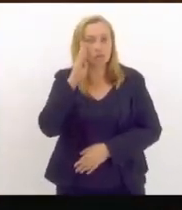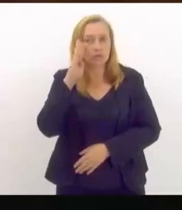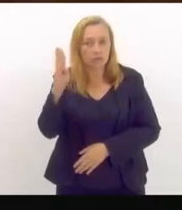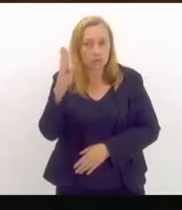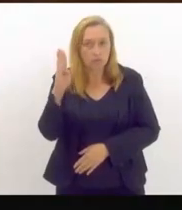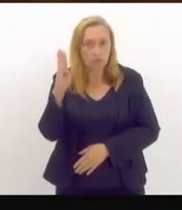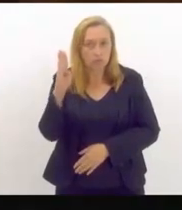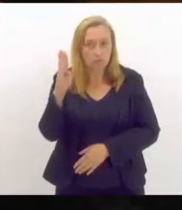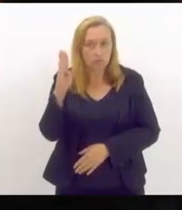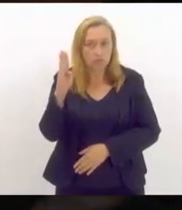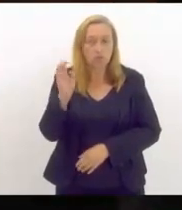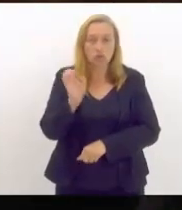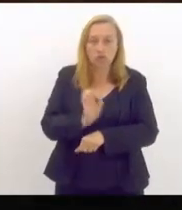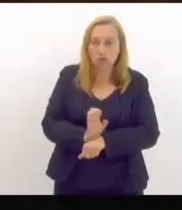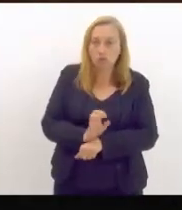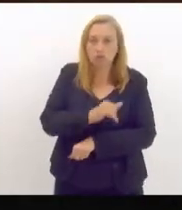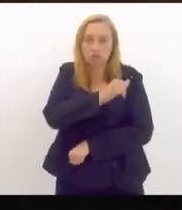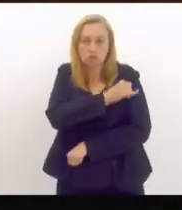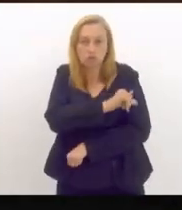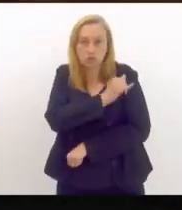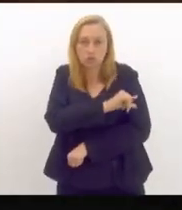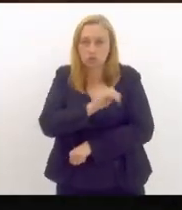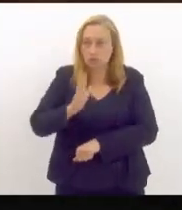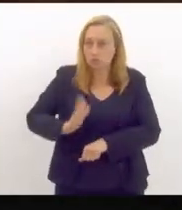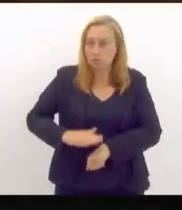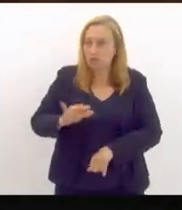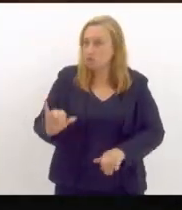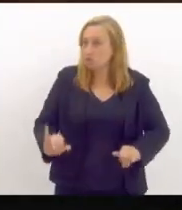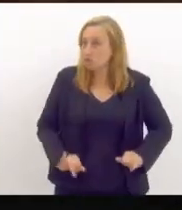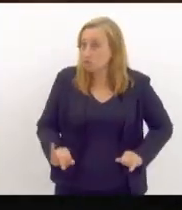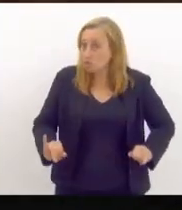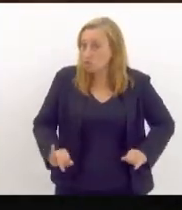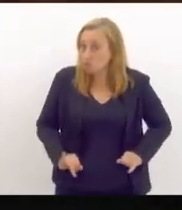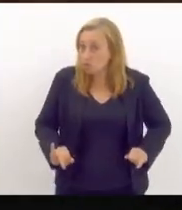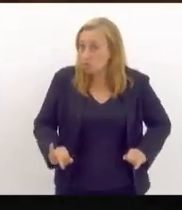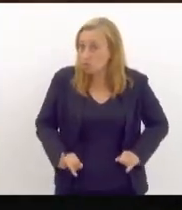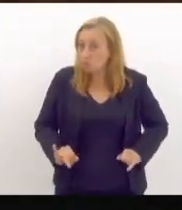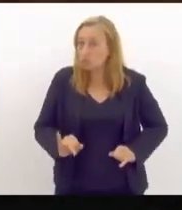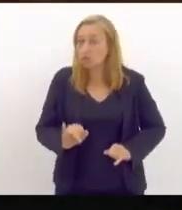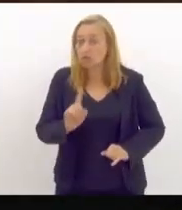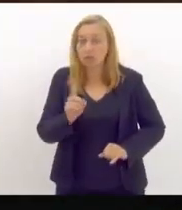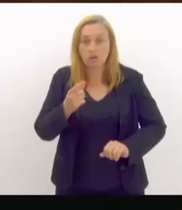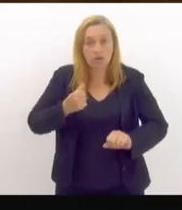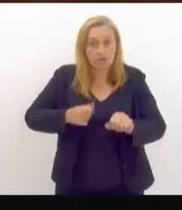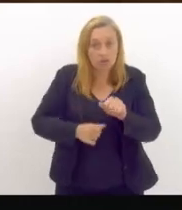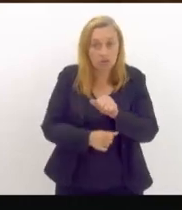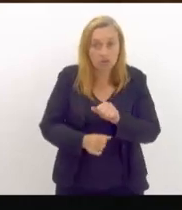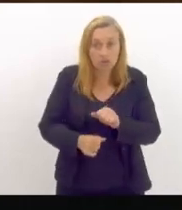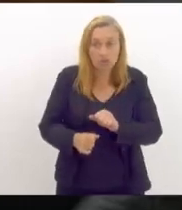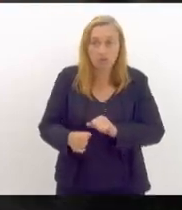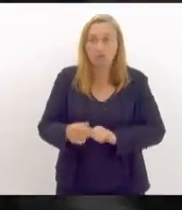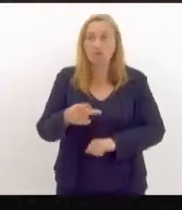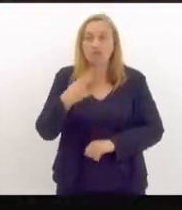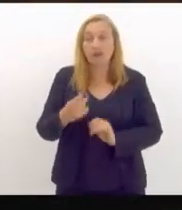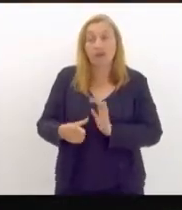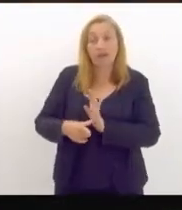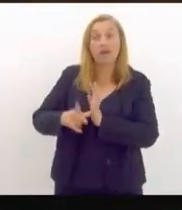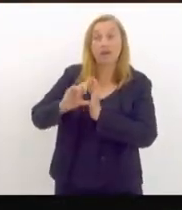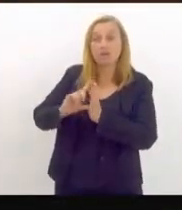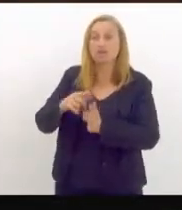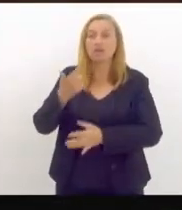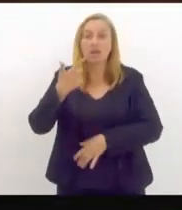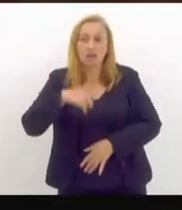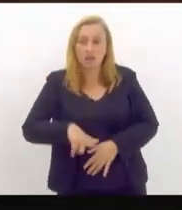sendo o estado do Rio de Janeiro o estado que mais sofreu com desinvestimento disse aqui na minha fala anterior e